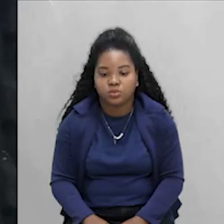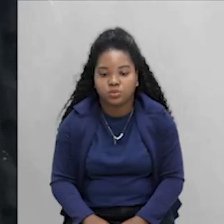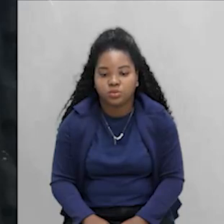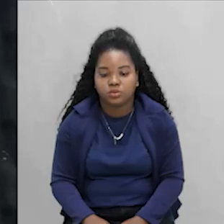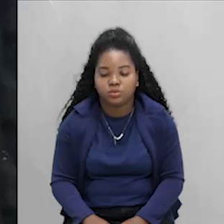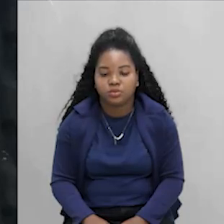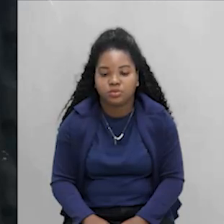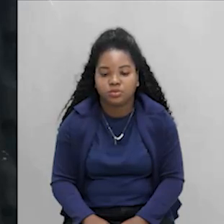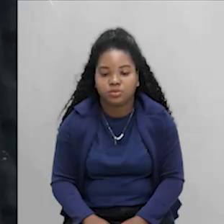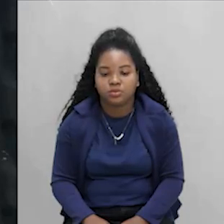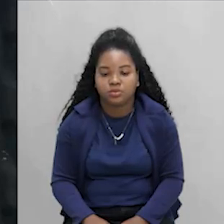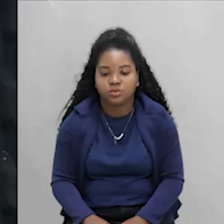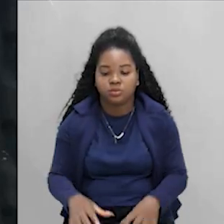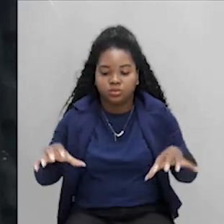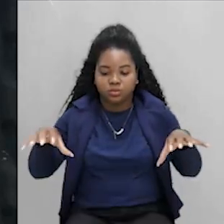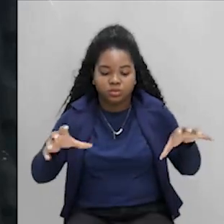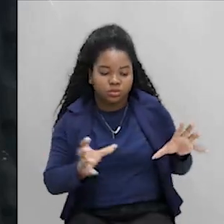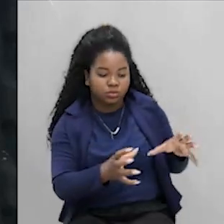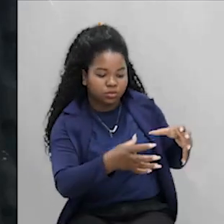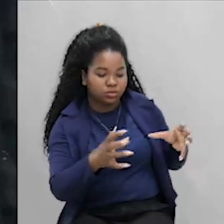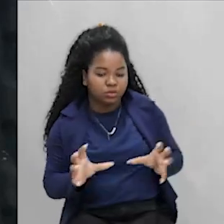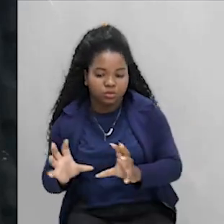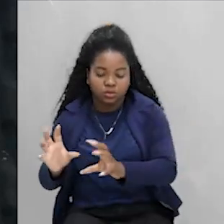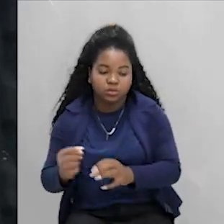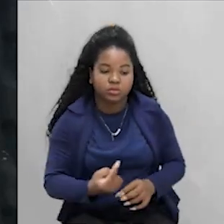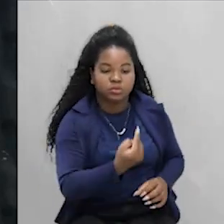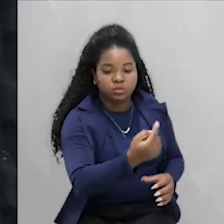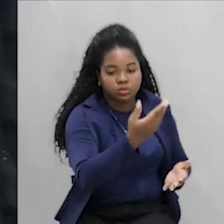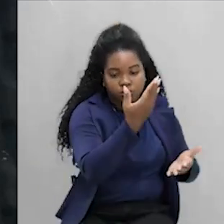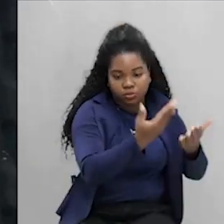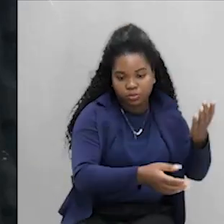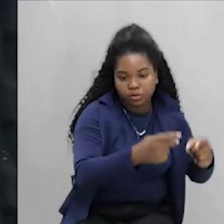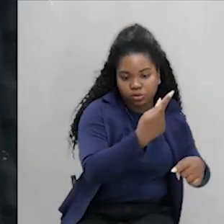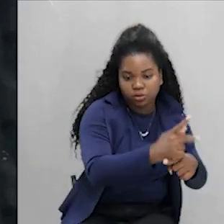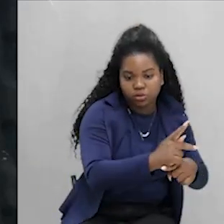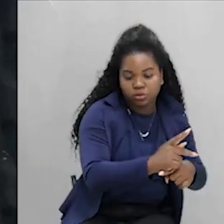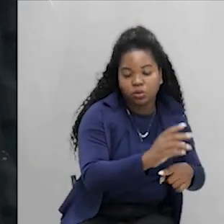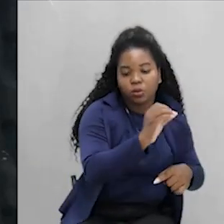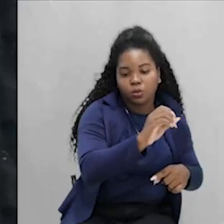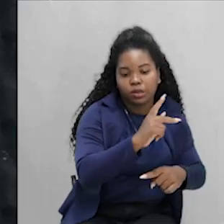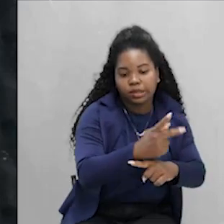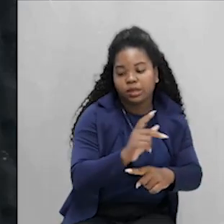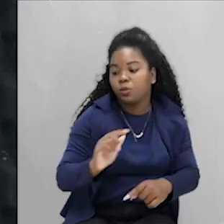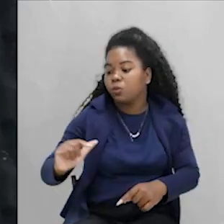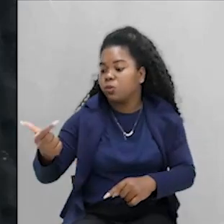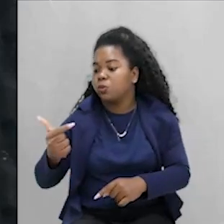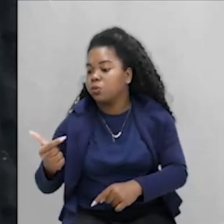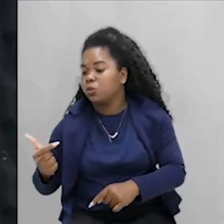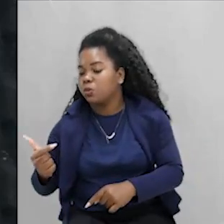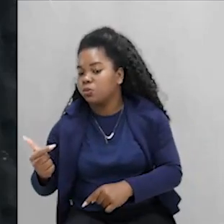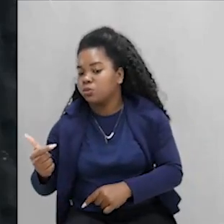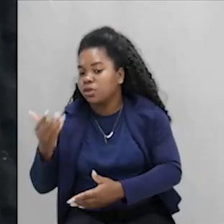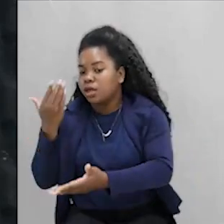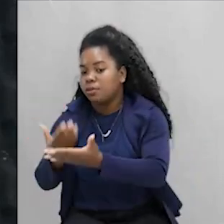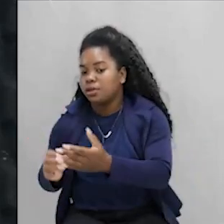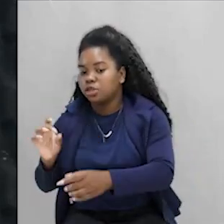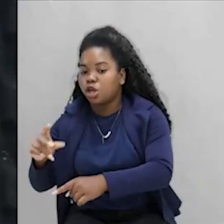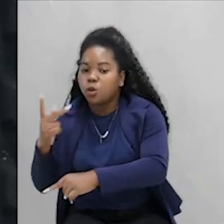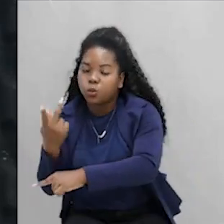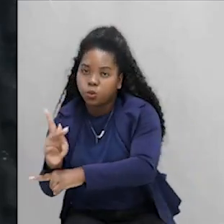álcool um álcool perde a hidroxila o grupo h o outro álcool perde apenas o